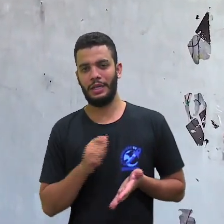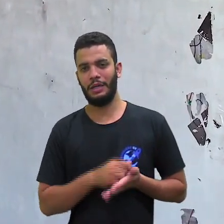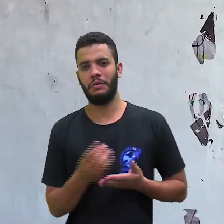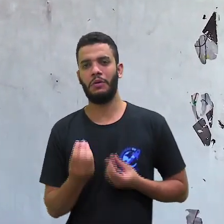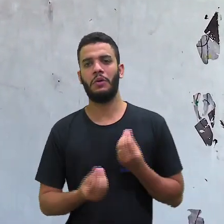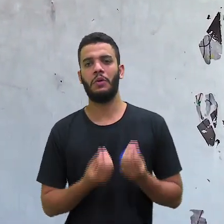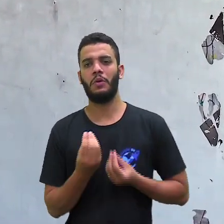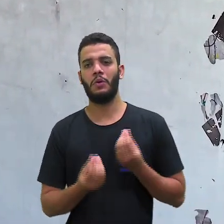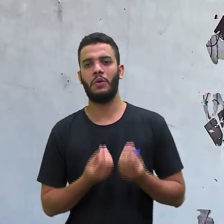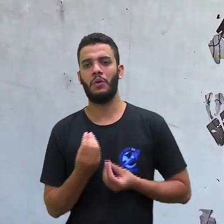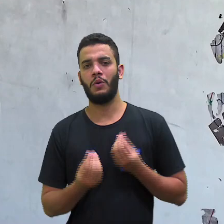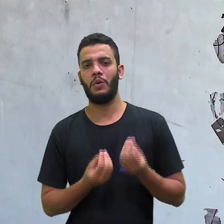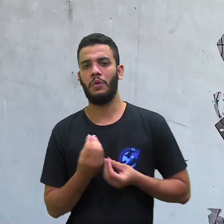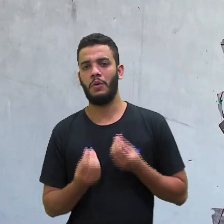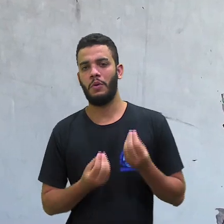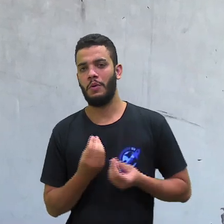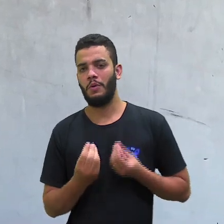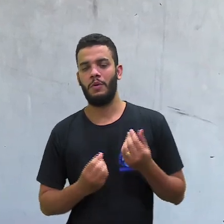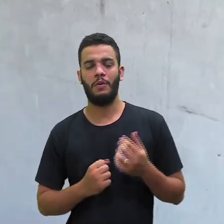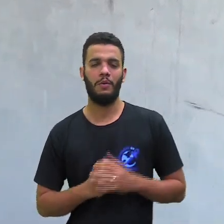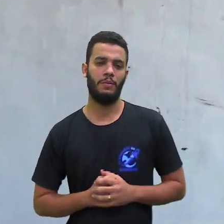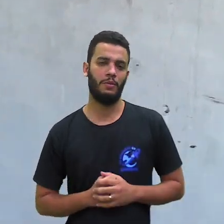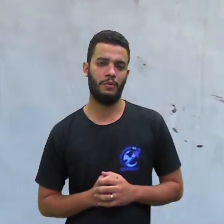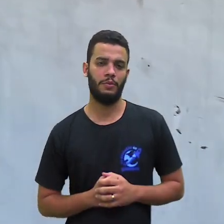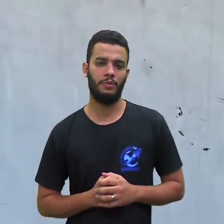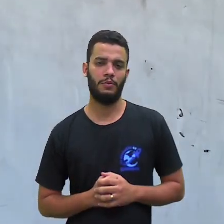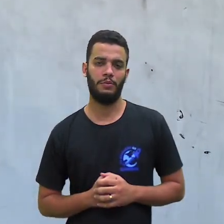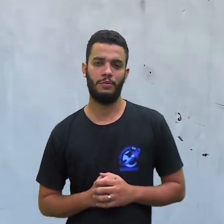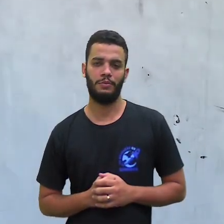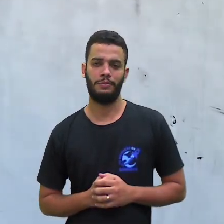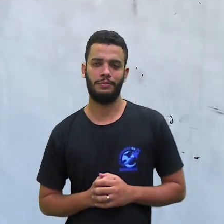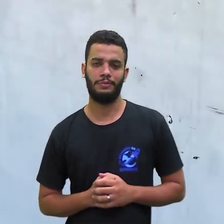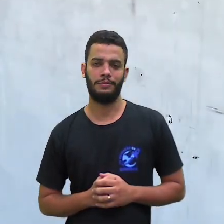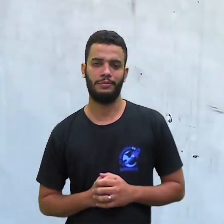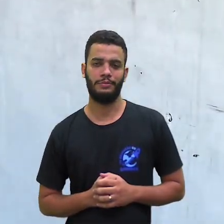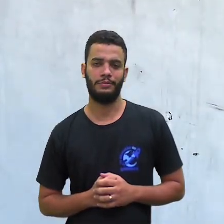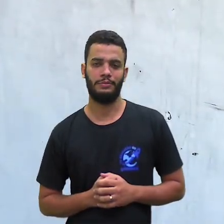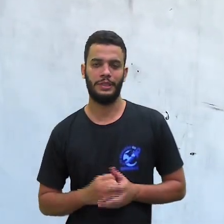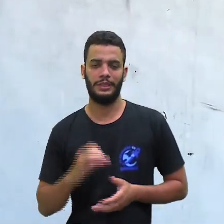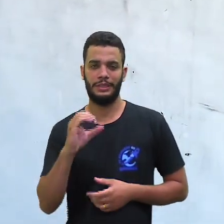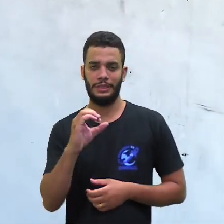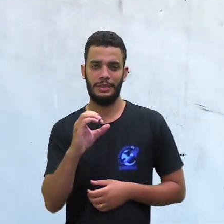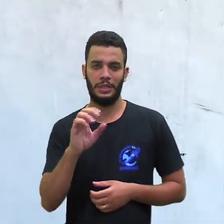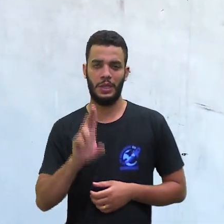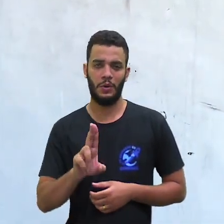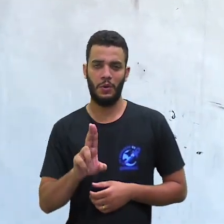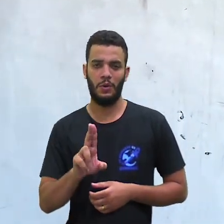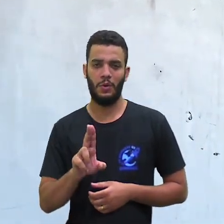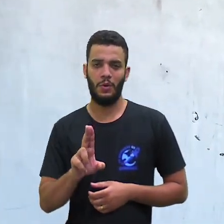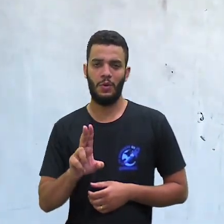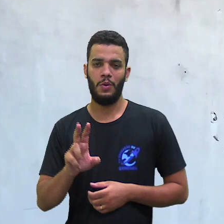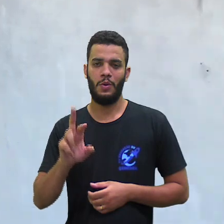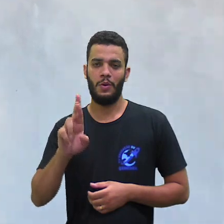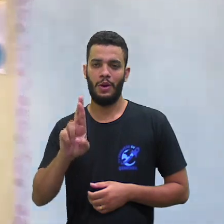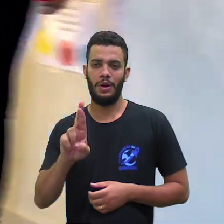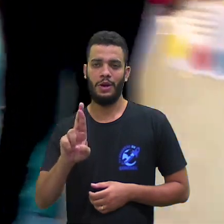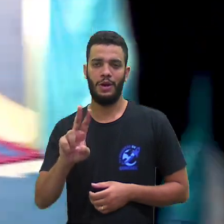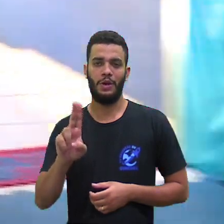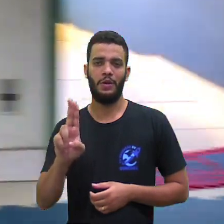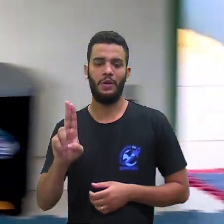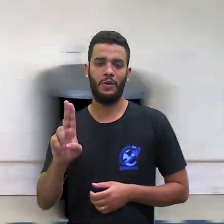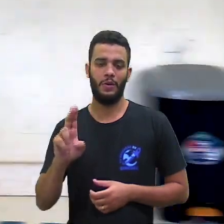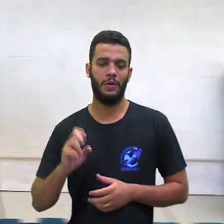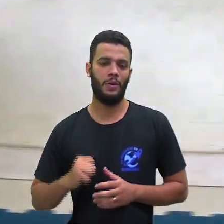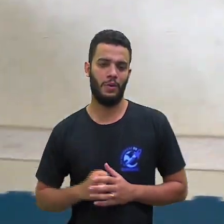Não, Ru. Ru. R-U. Muito bem, Isabela. Curu. E Pi?